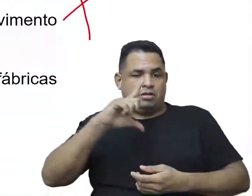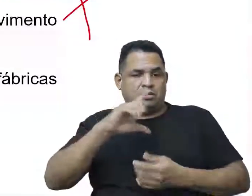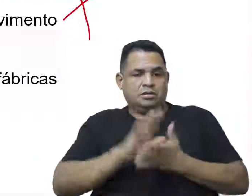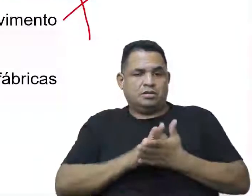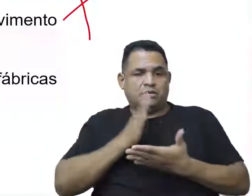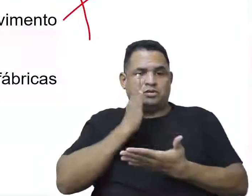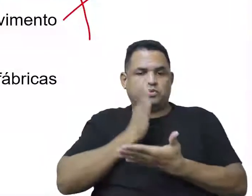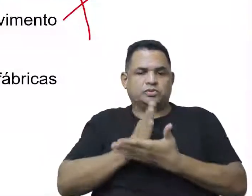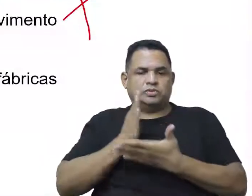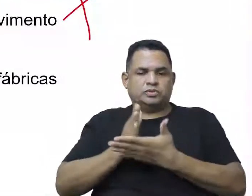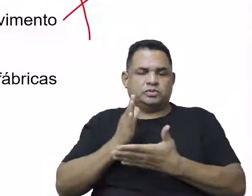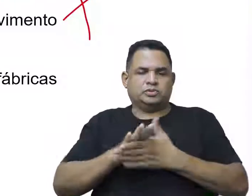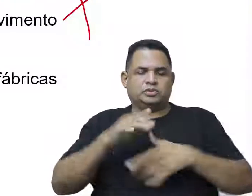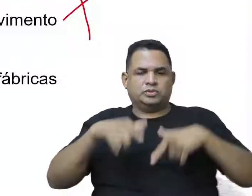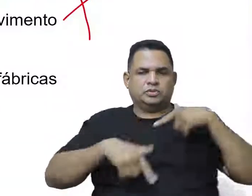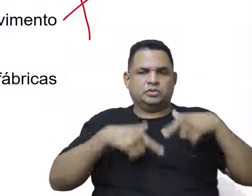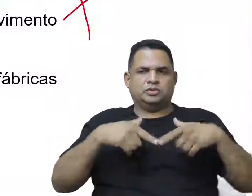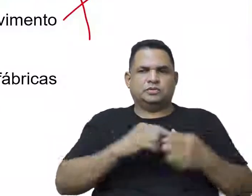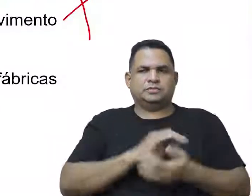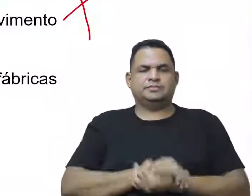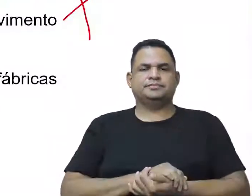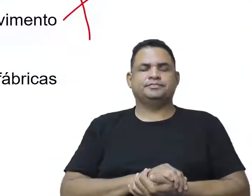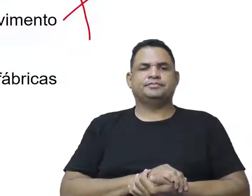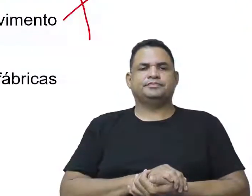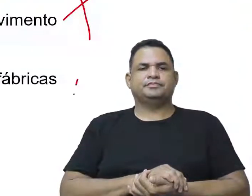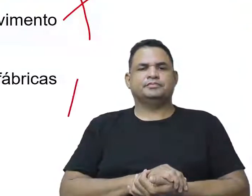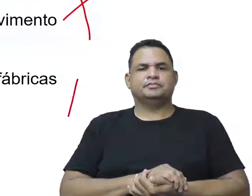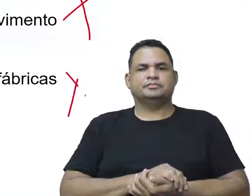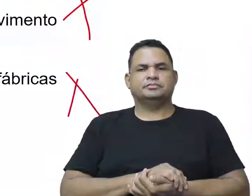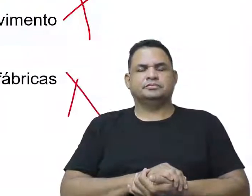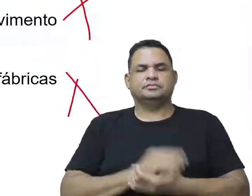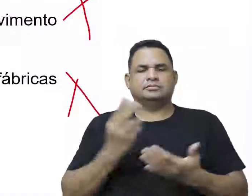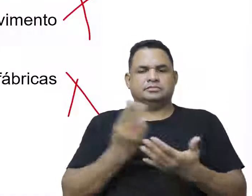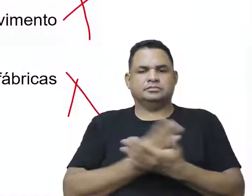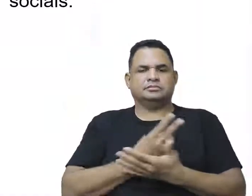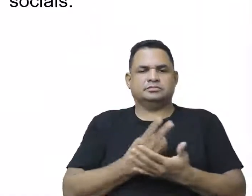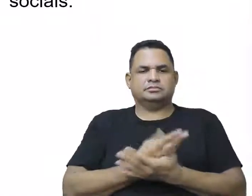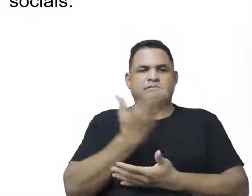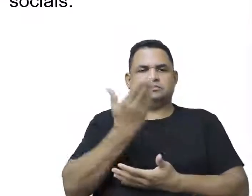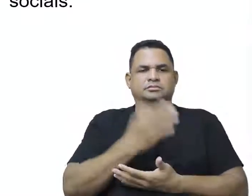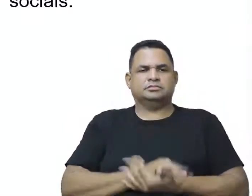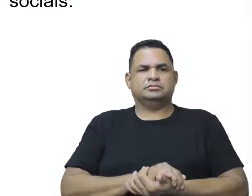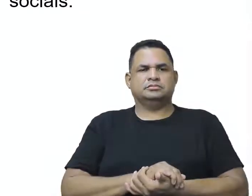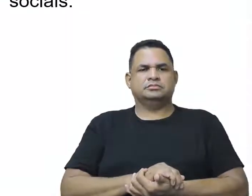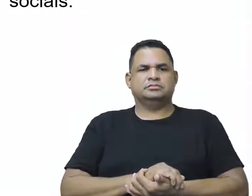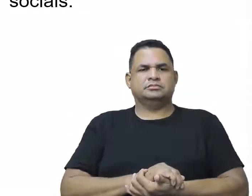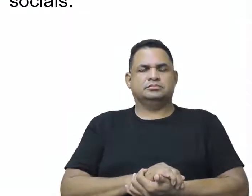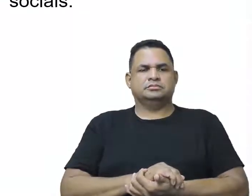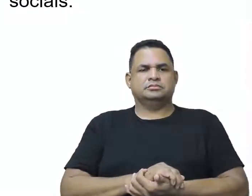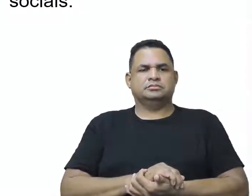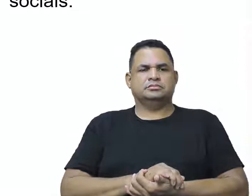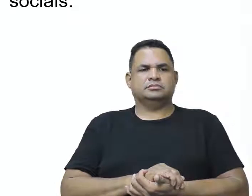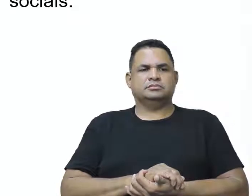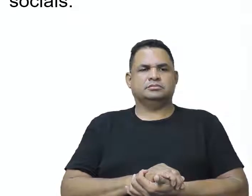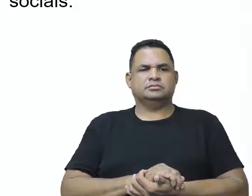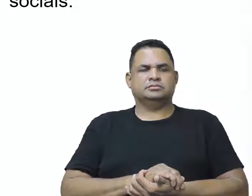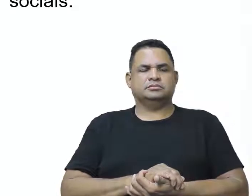da divisão do trabalho, tá? O aumento. Também está errado. A gente está procurando a correta,